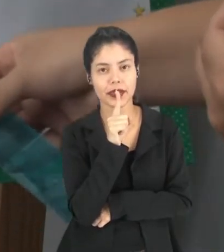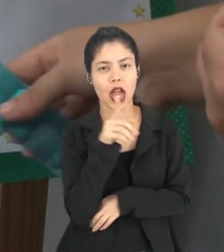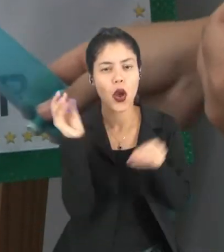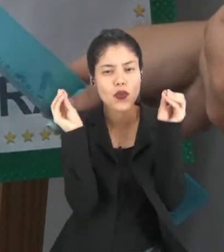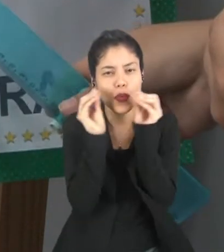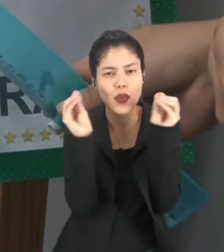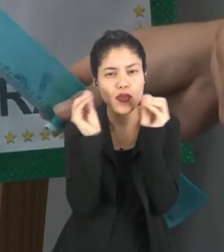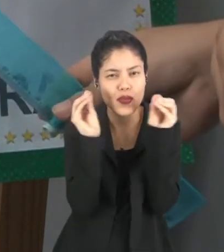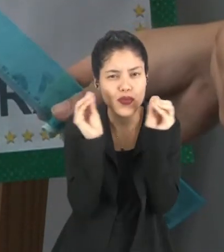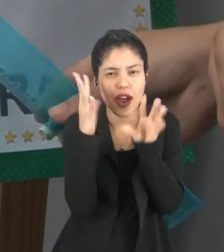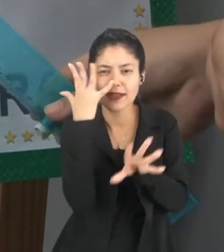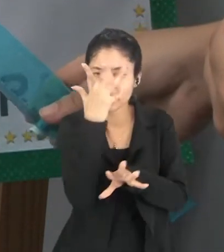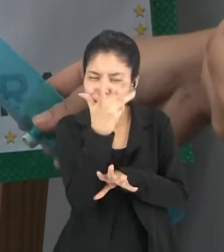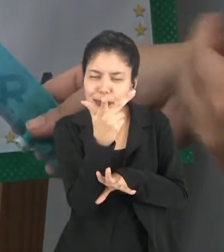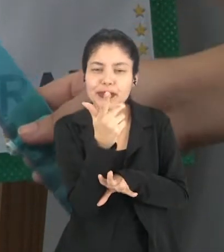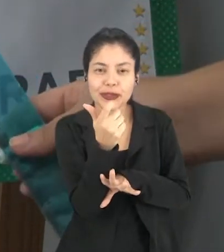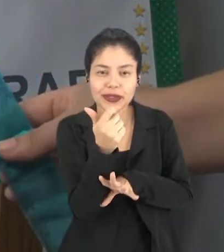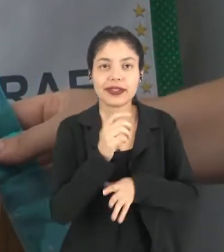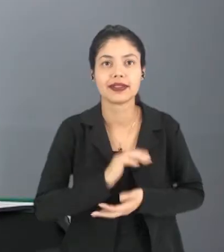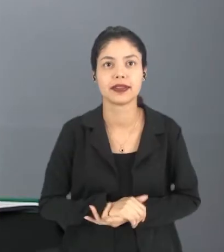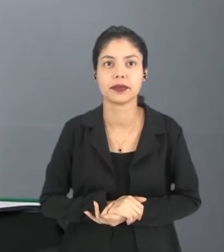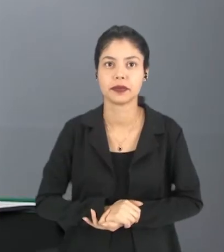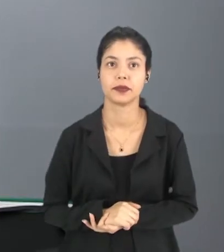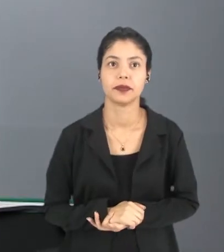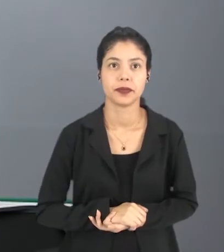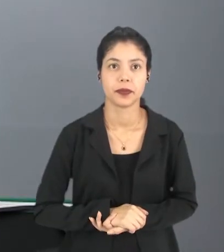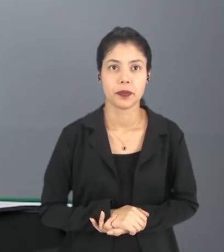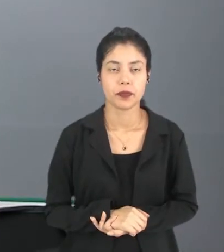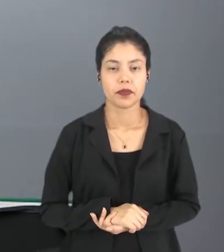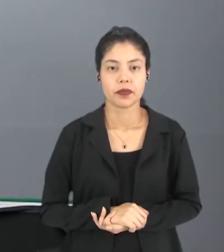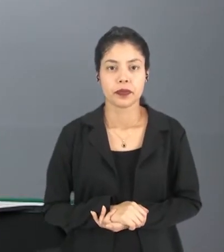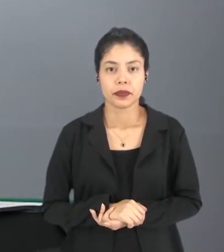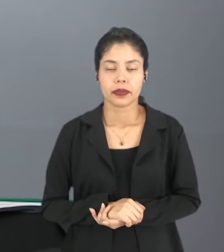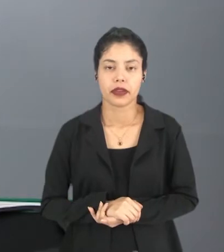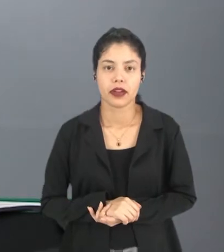tão bonitinhas. Vamos continuar.